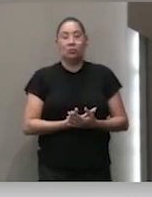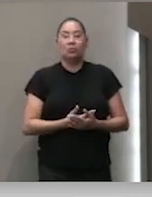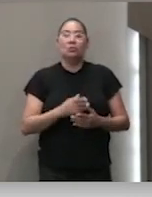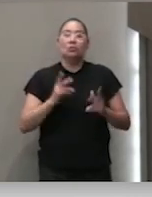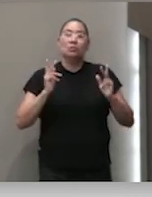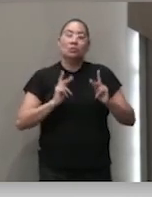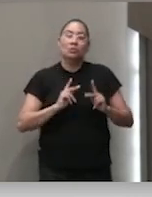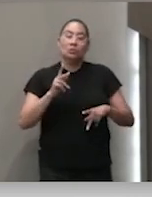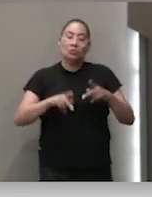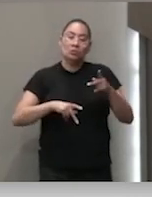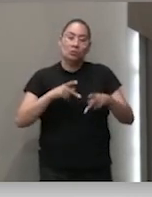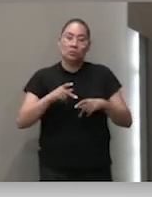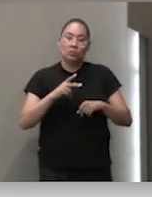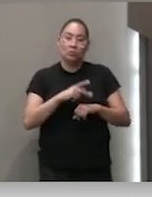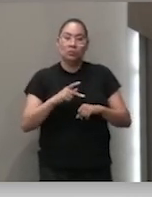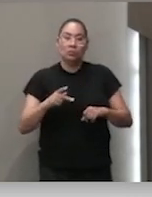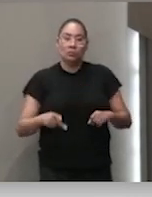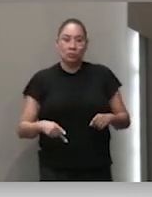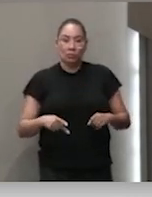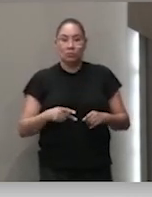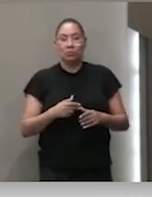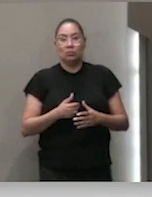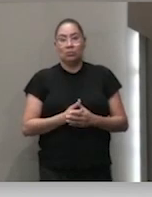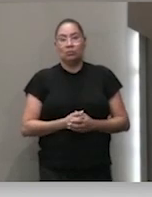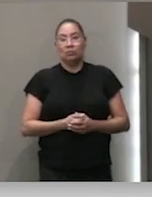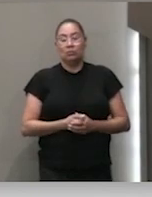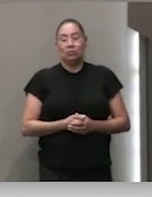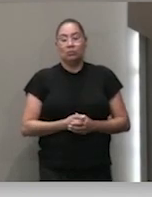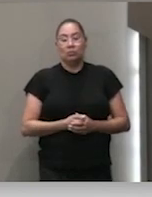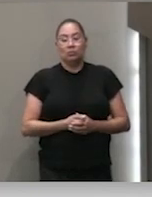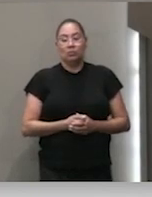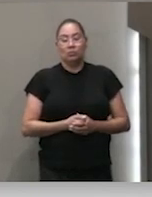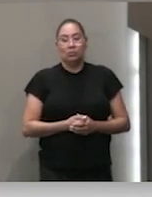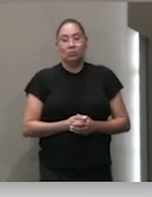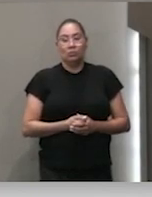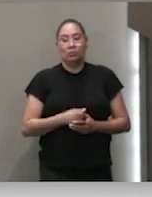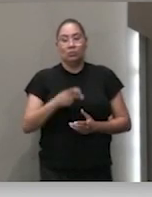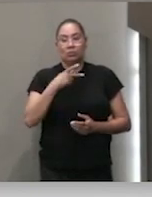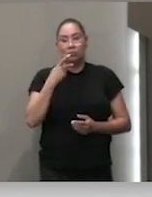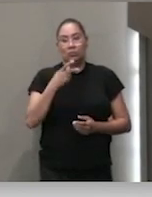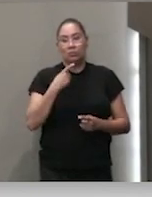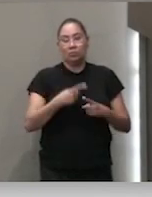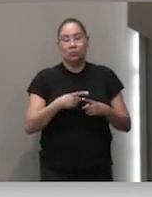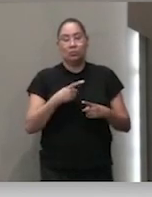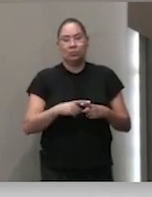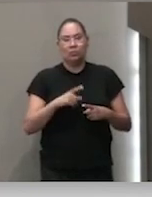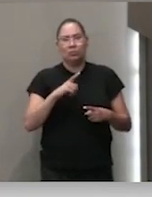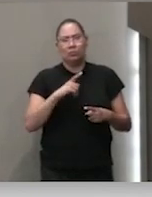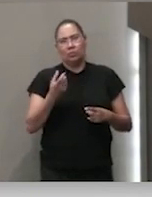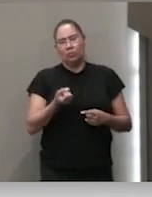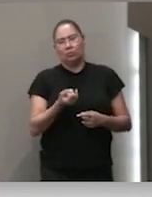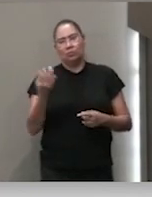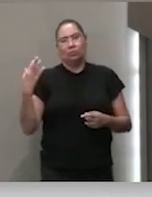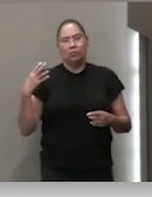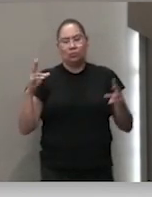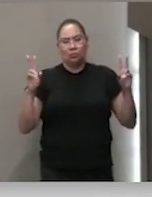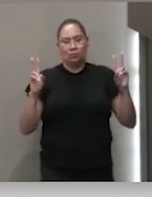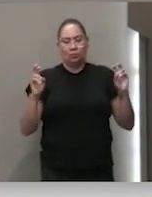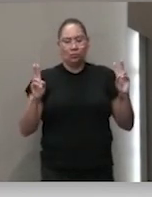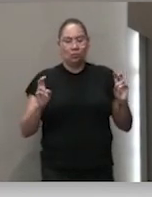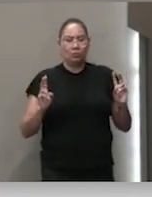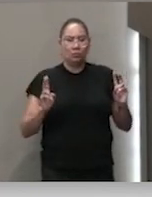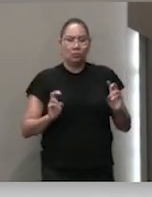povo de Passo Fundo sai muito perdendo por conta disso. E falo isso por uma série de questões,